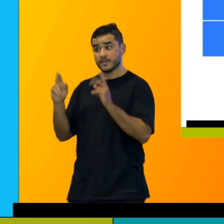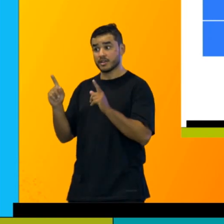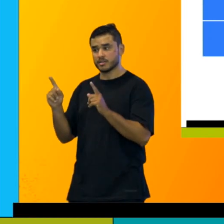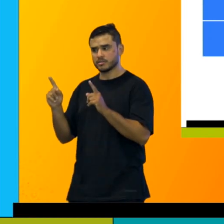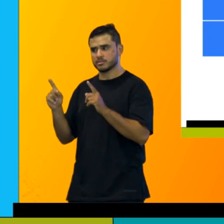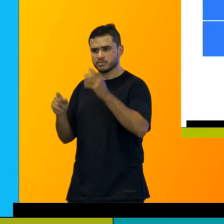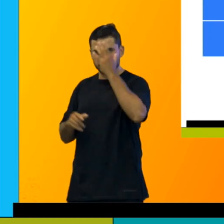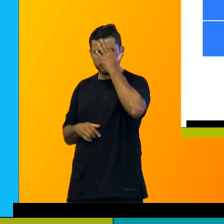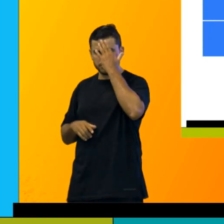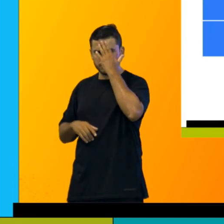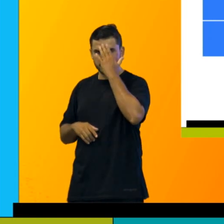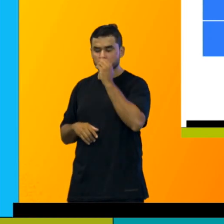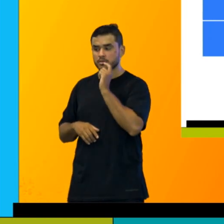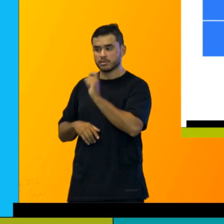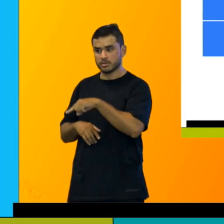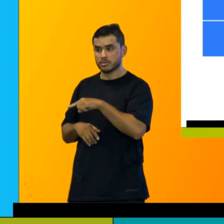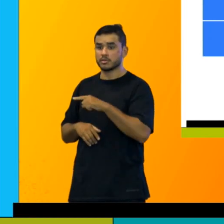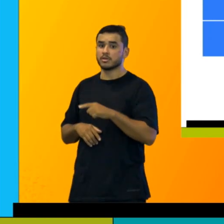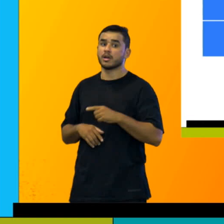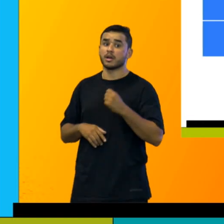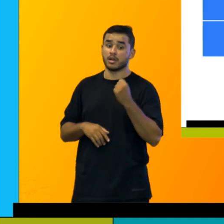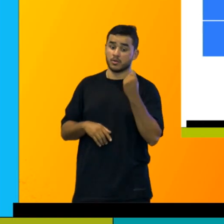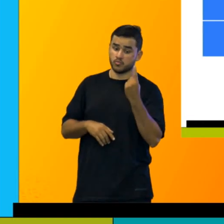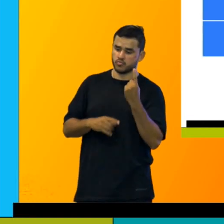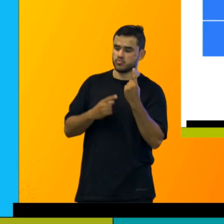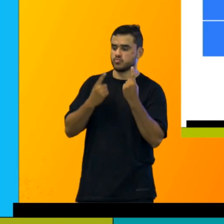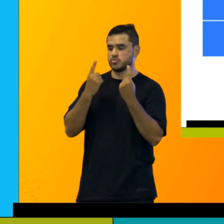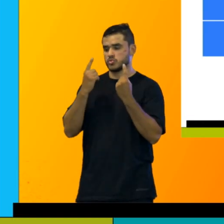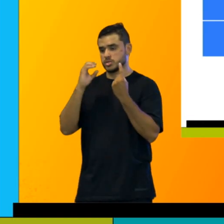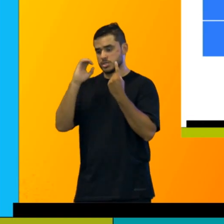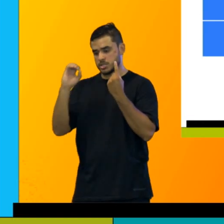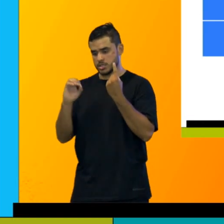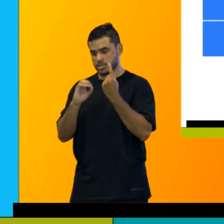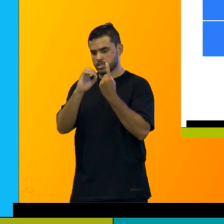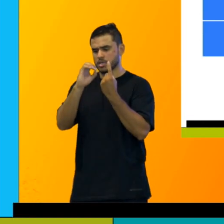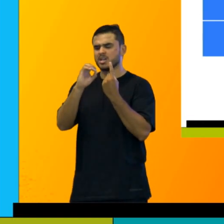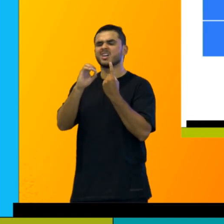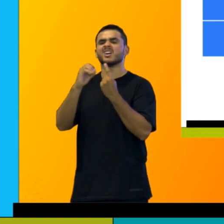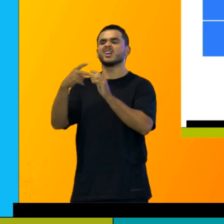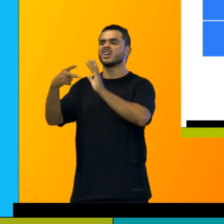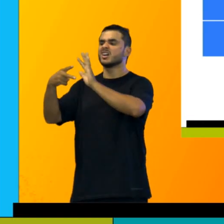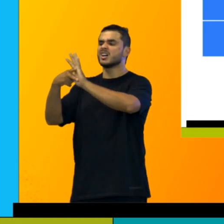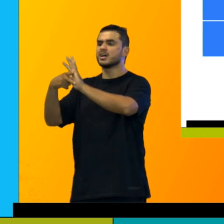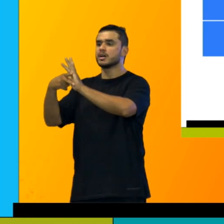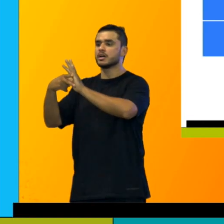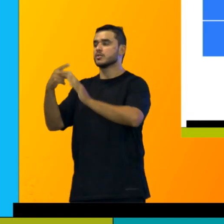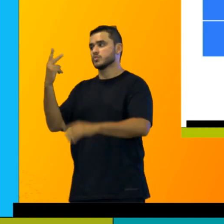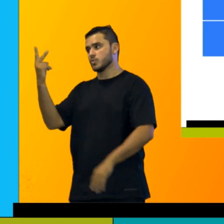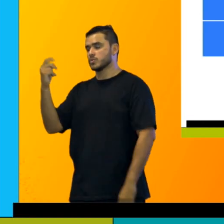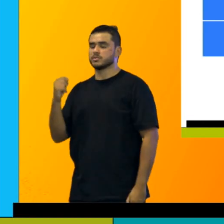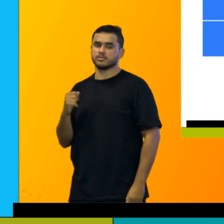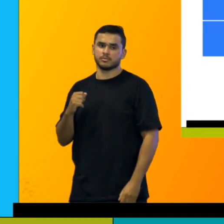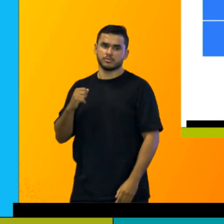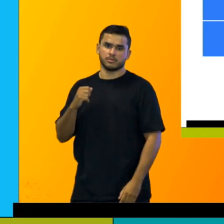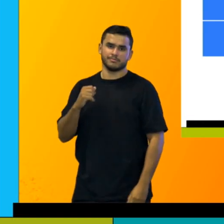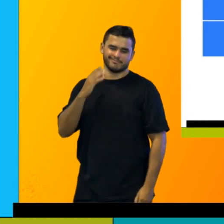É o 1 seguido do 0. Ó. 1 e 0 representa como se fosse o 2.